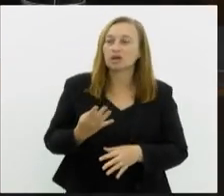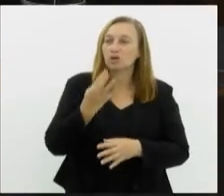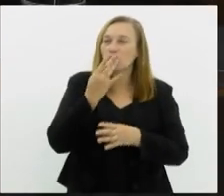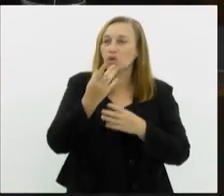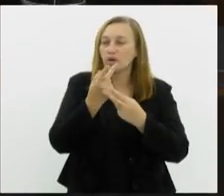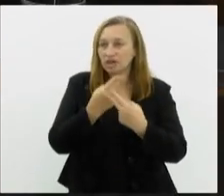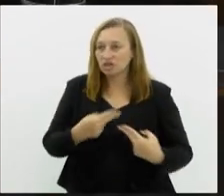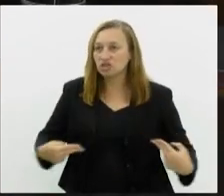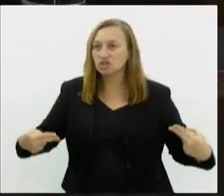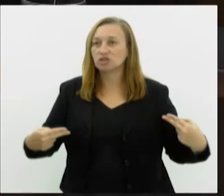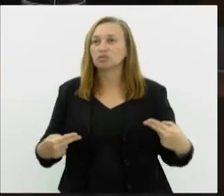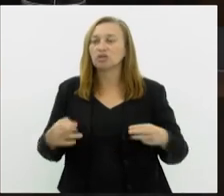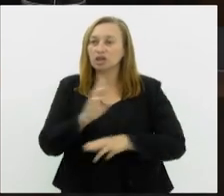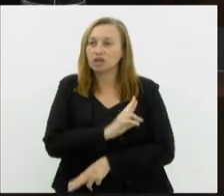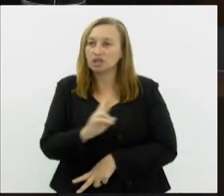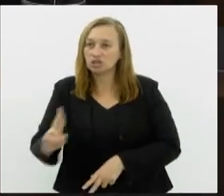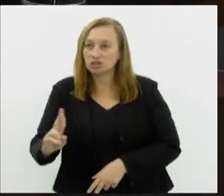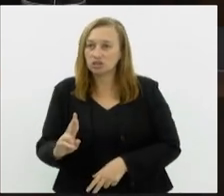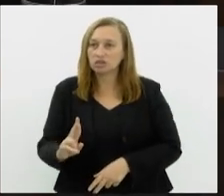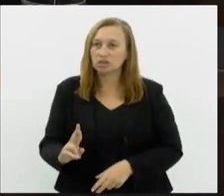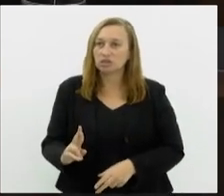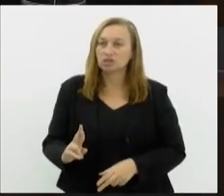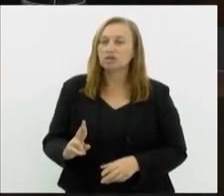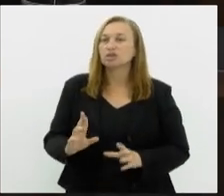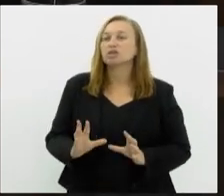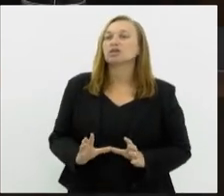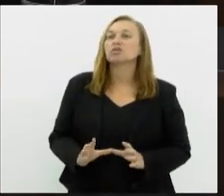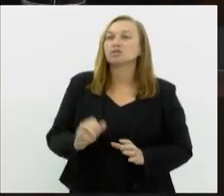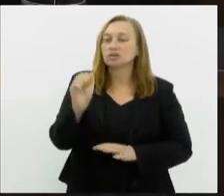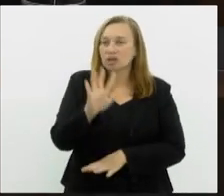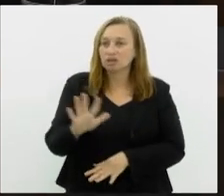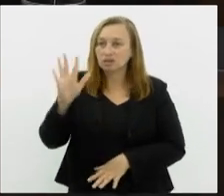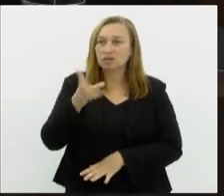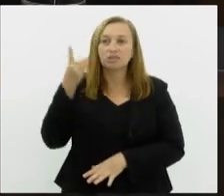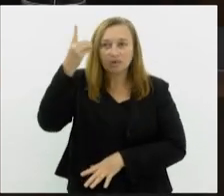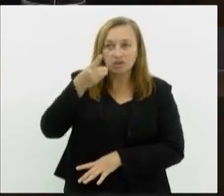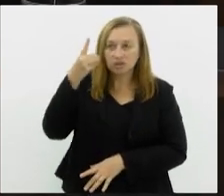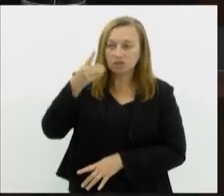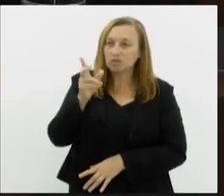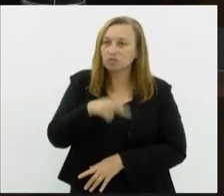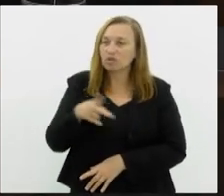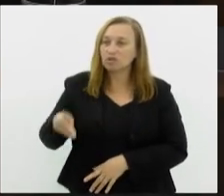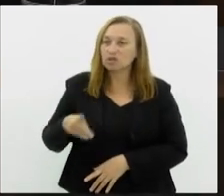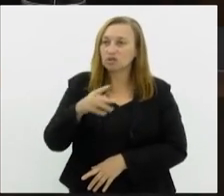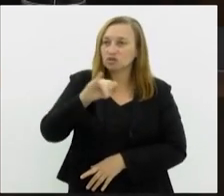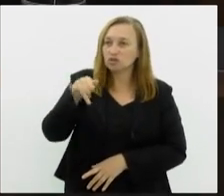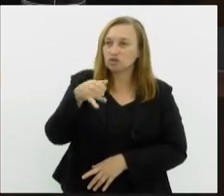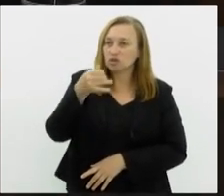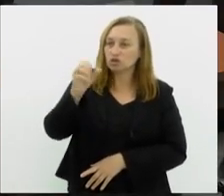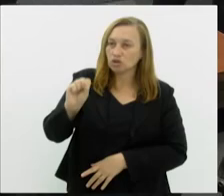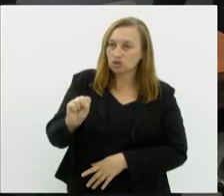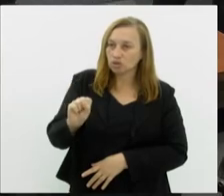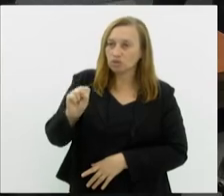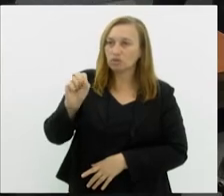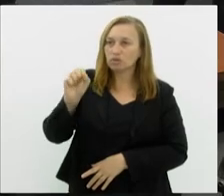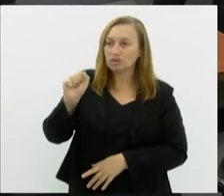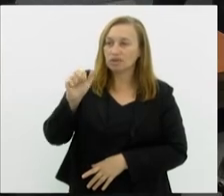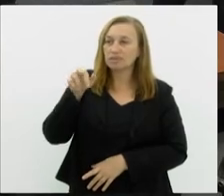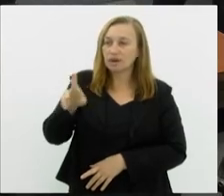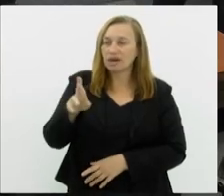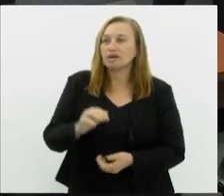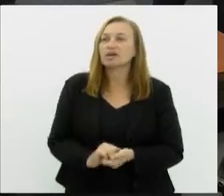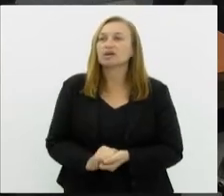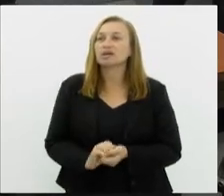Raça, Cor, Etnia, Religião e Procedência Nacional, deputado professor Josemar. A